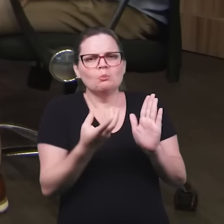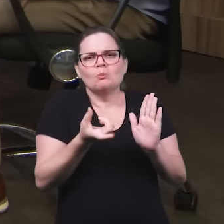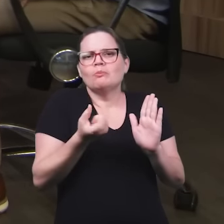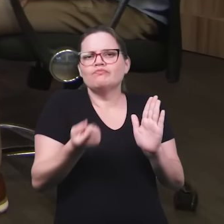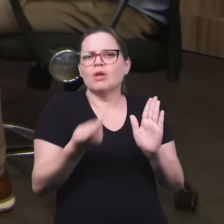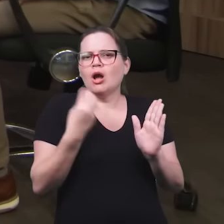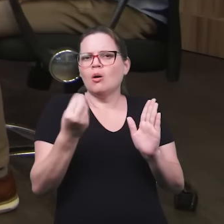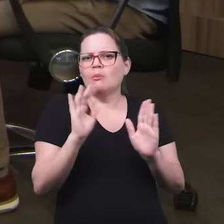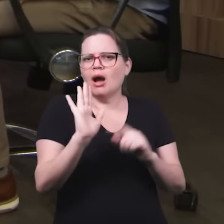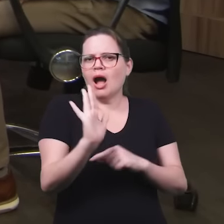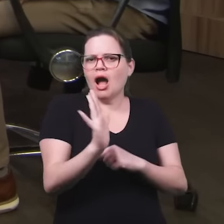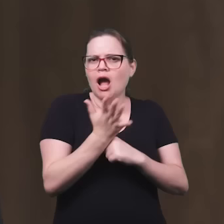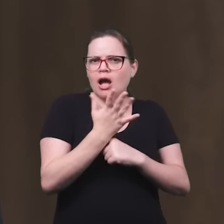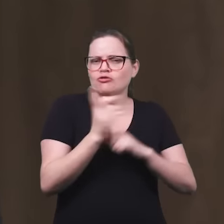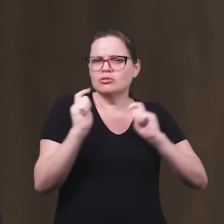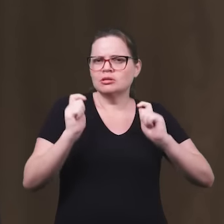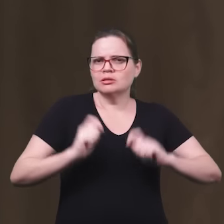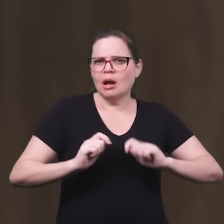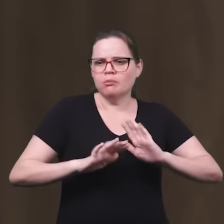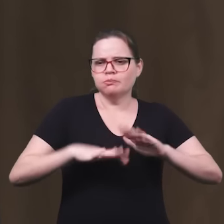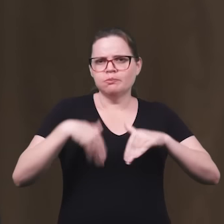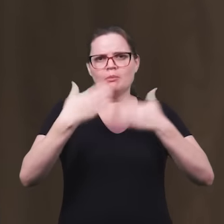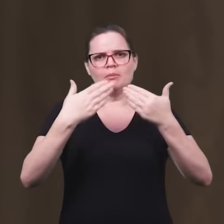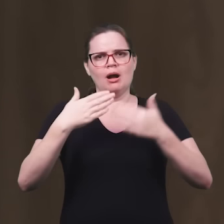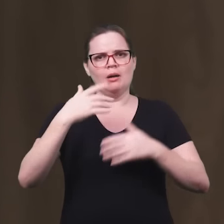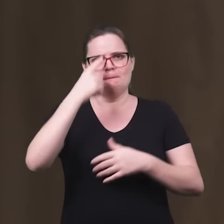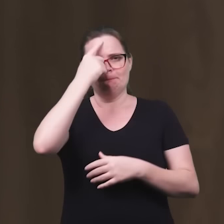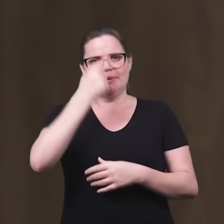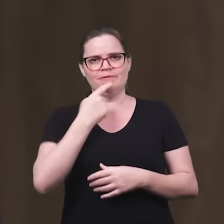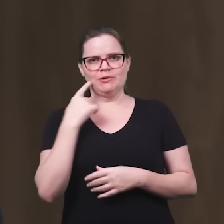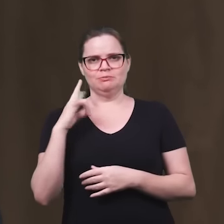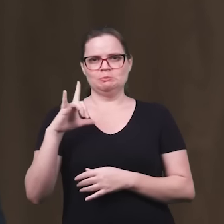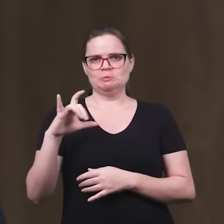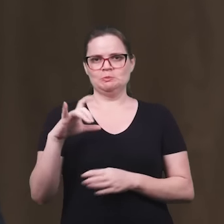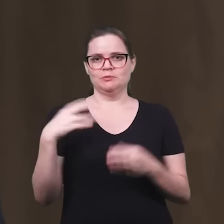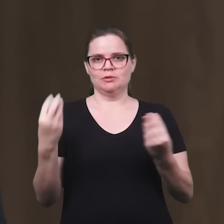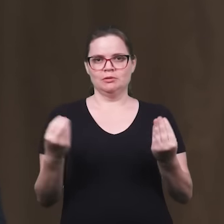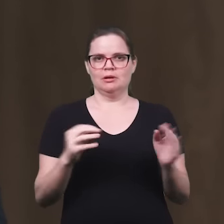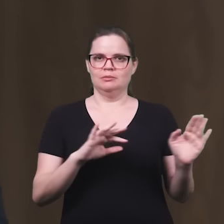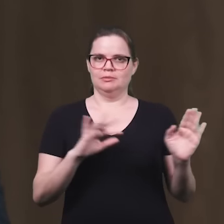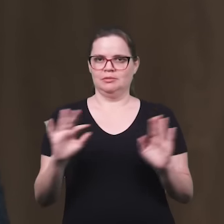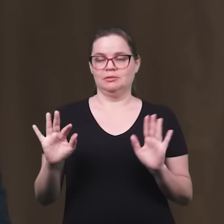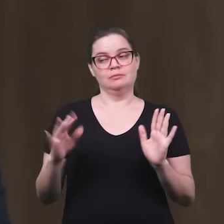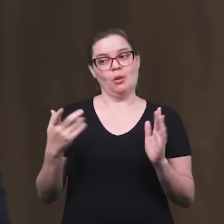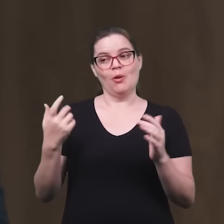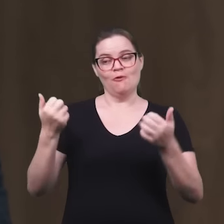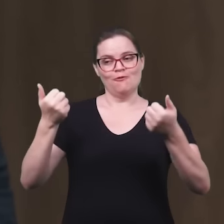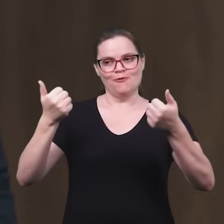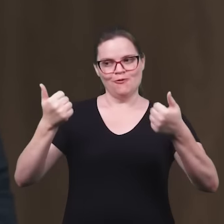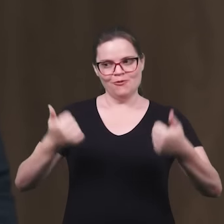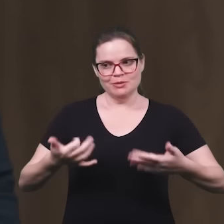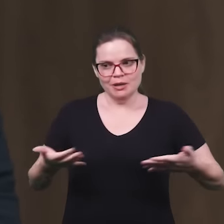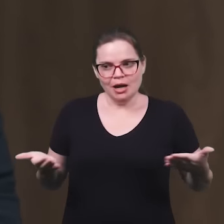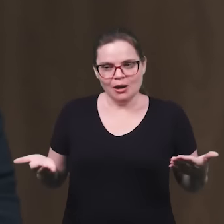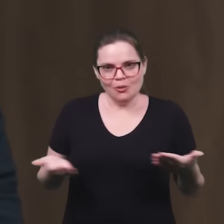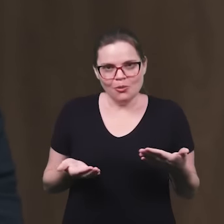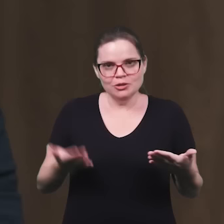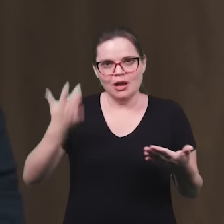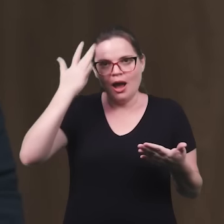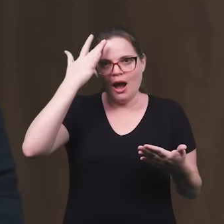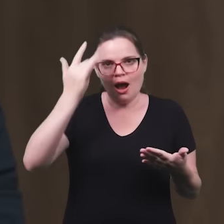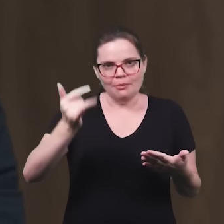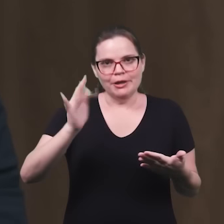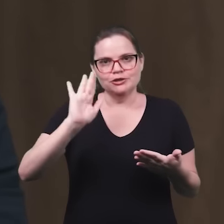do nosso perfil no Instagram. Primeiramente, dizer que o que eu explicar aqui hoje sobre algoritmo, amanhã já estará